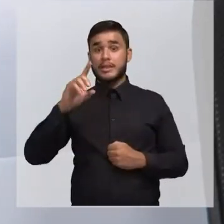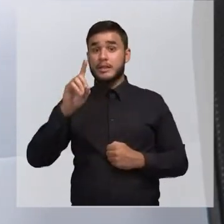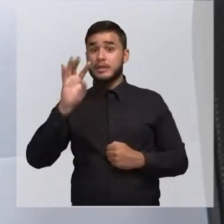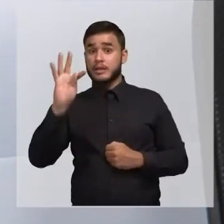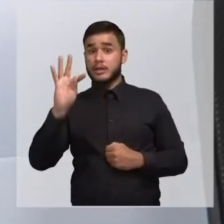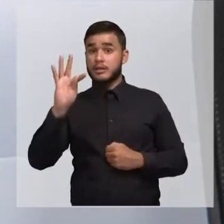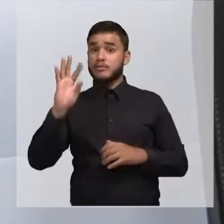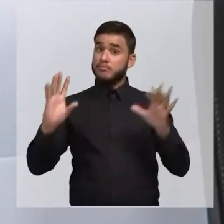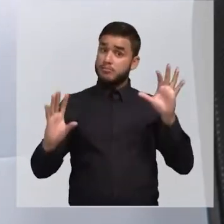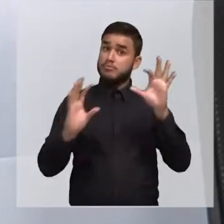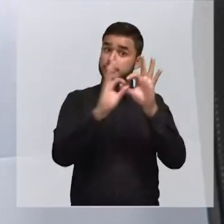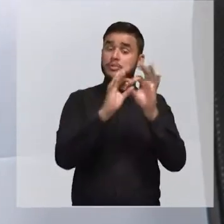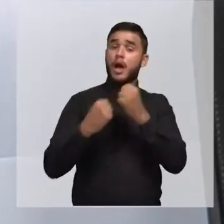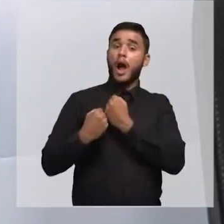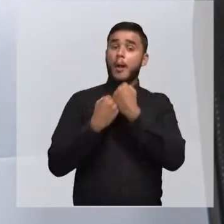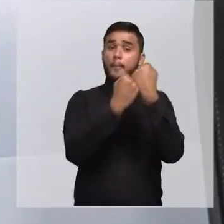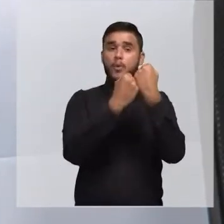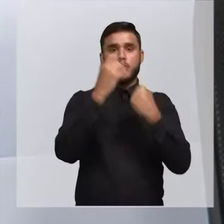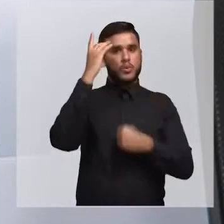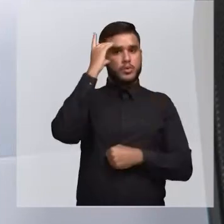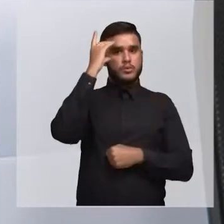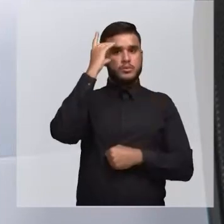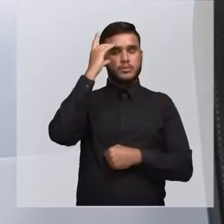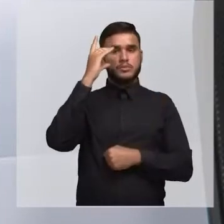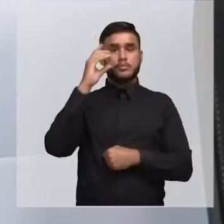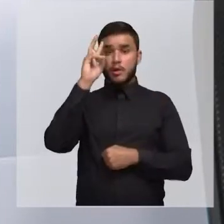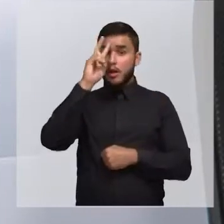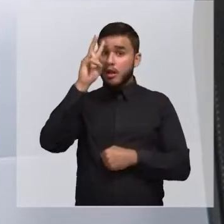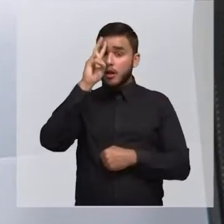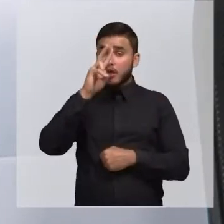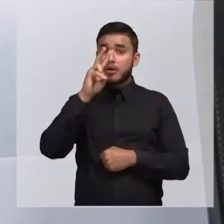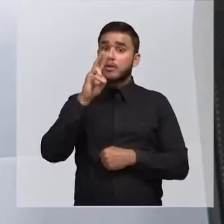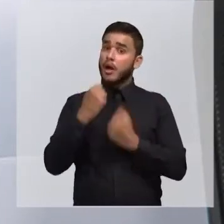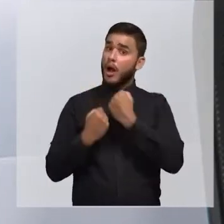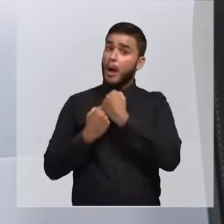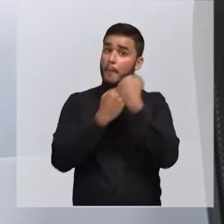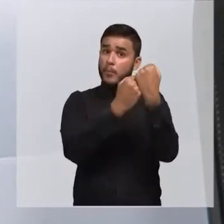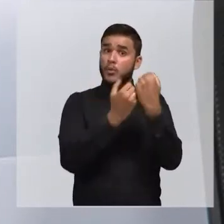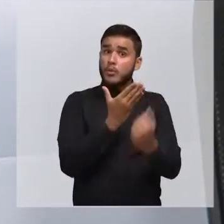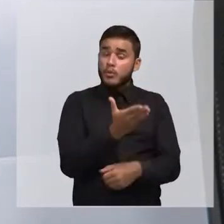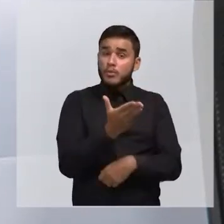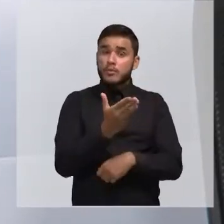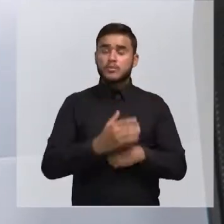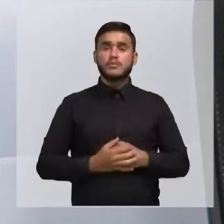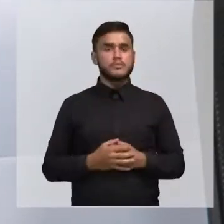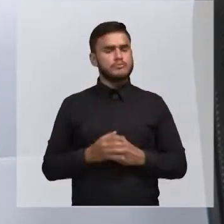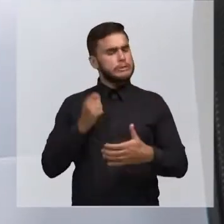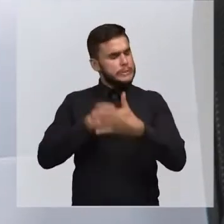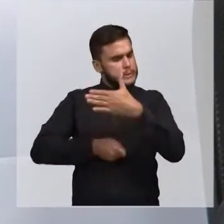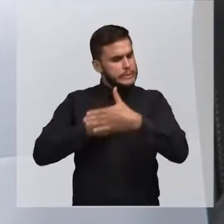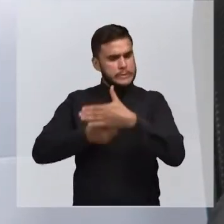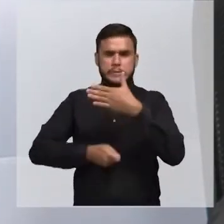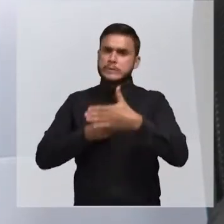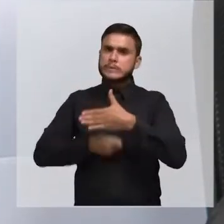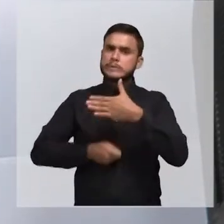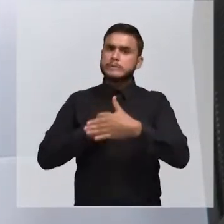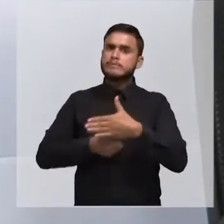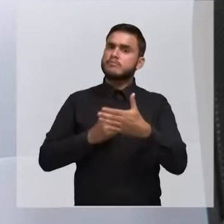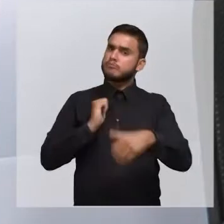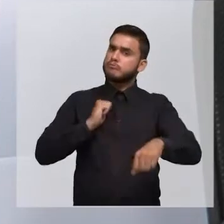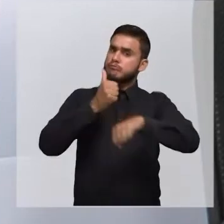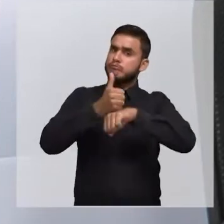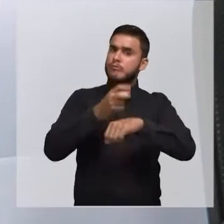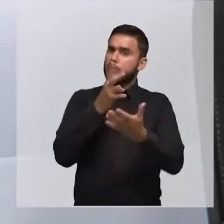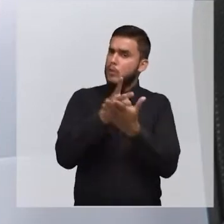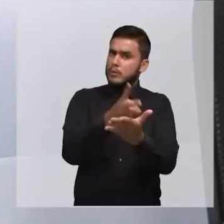Dilma Rousseff desde o início do processo do impeachment a favor dela, fez de tudo, batalhou junto para a permanência